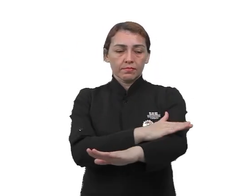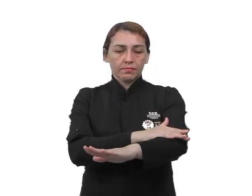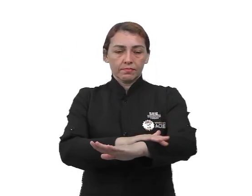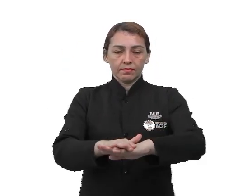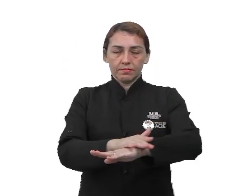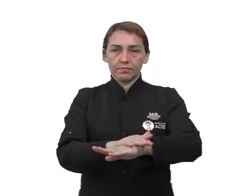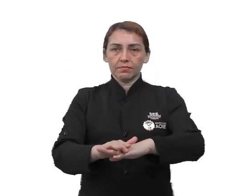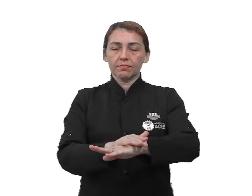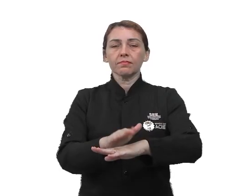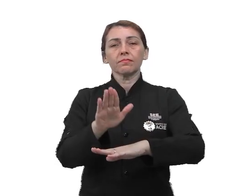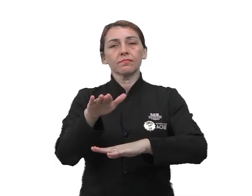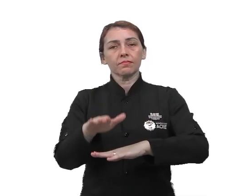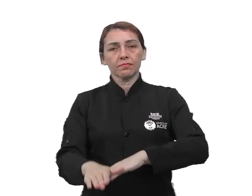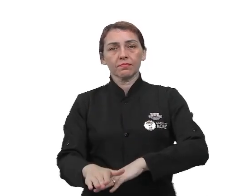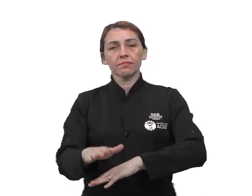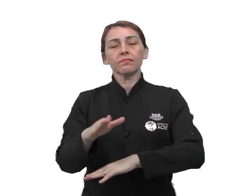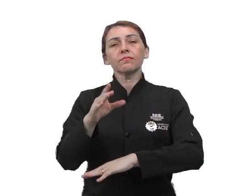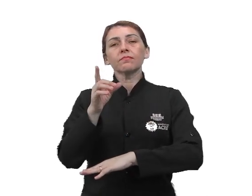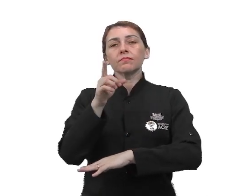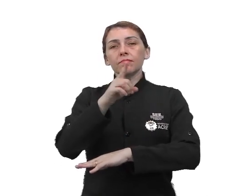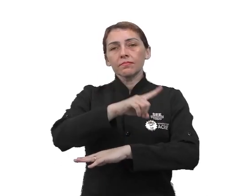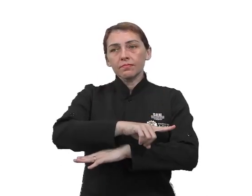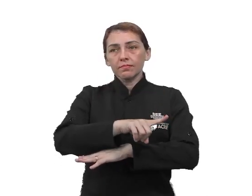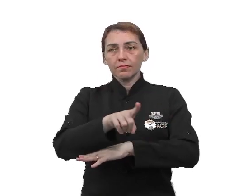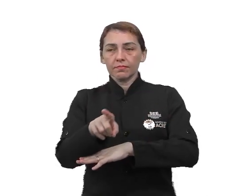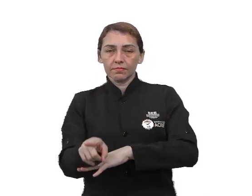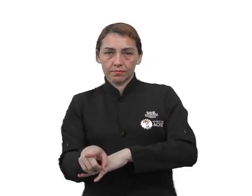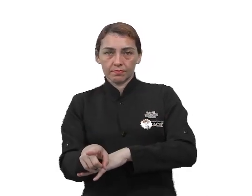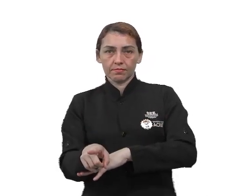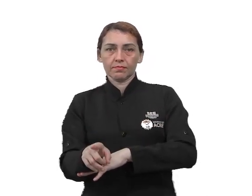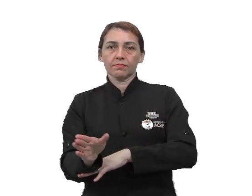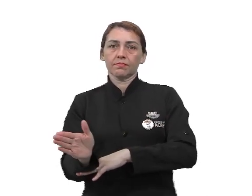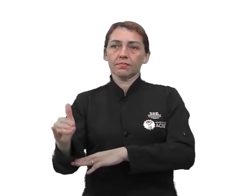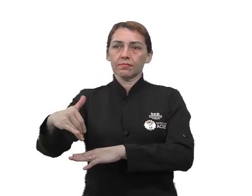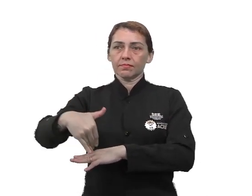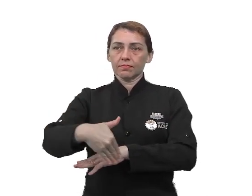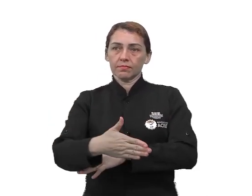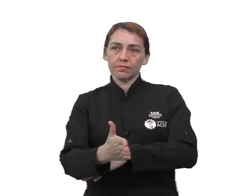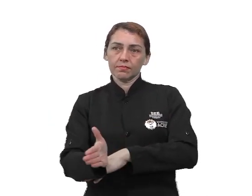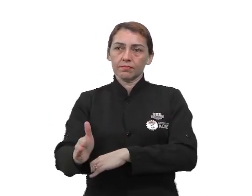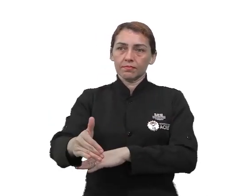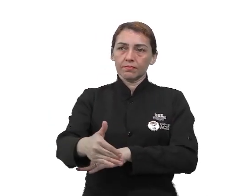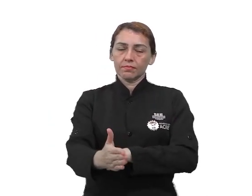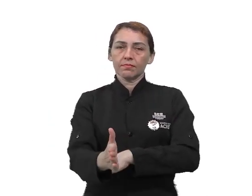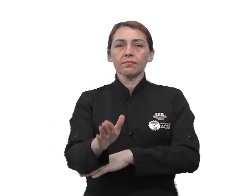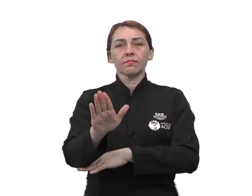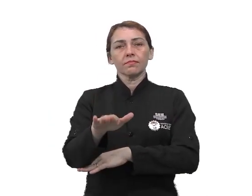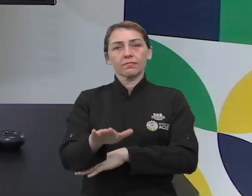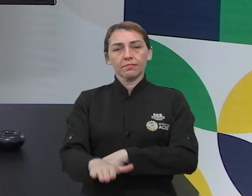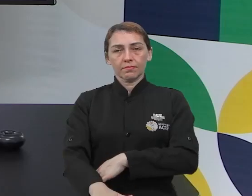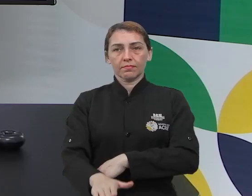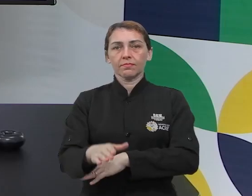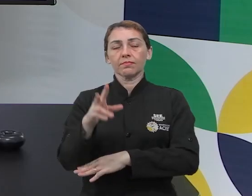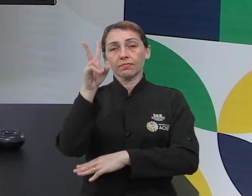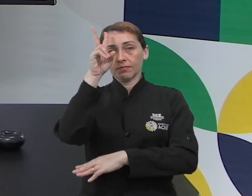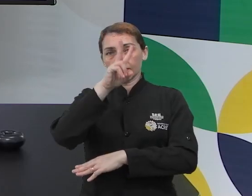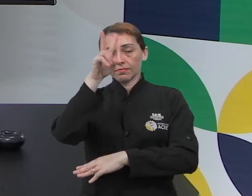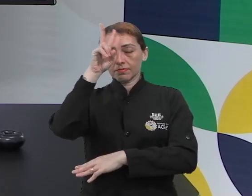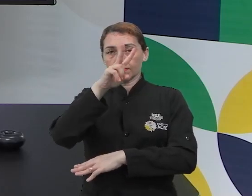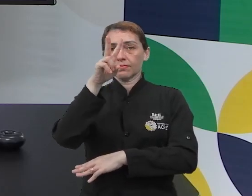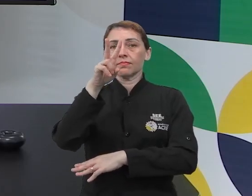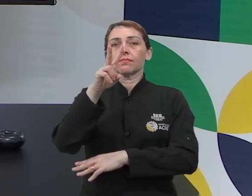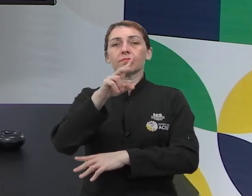rios de velocidade baixa, rios mais sinuosos por conta da velocidade baixa. Lembrando que velocidade